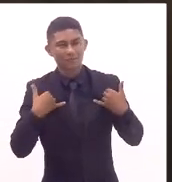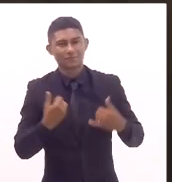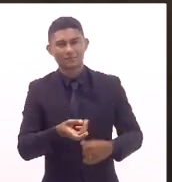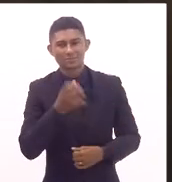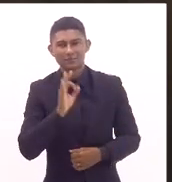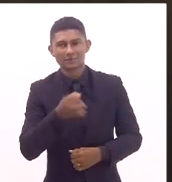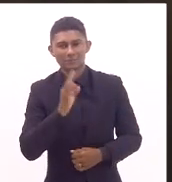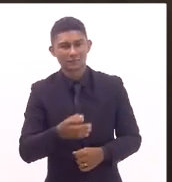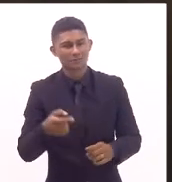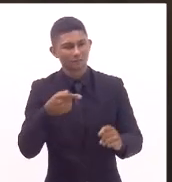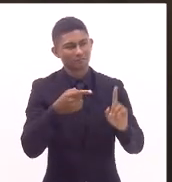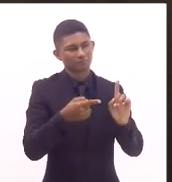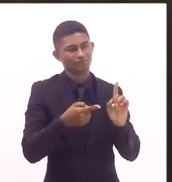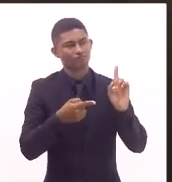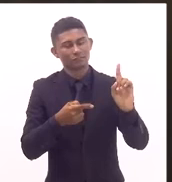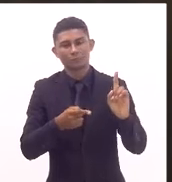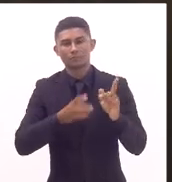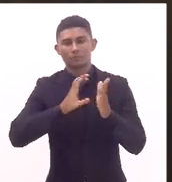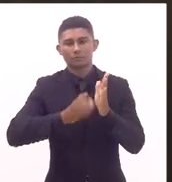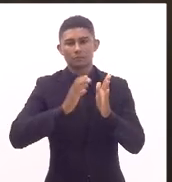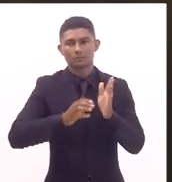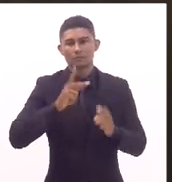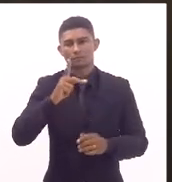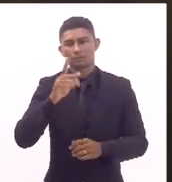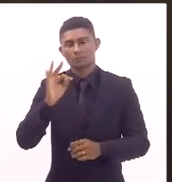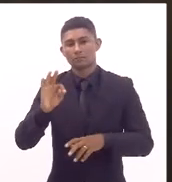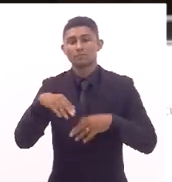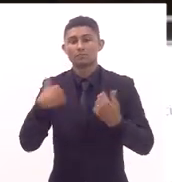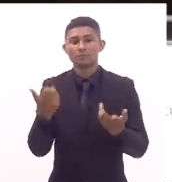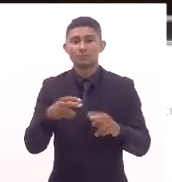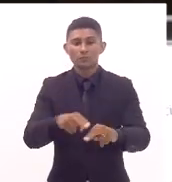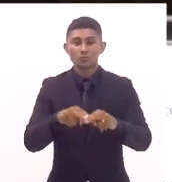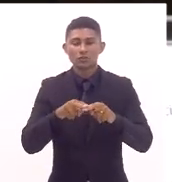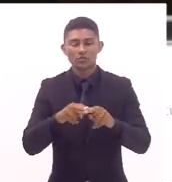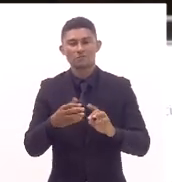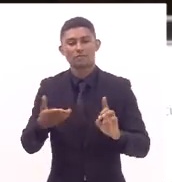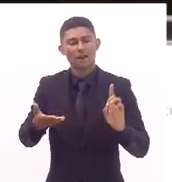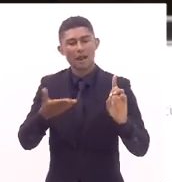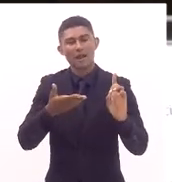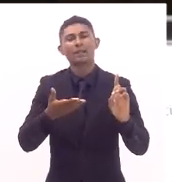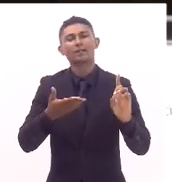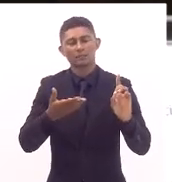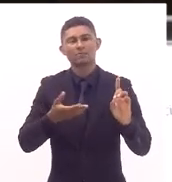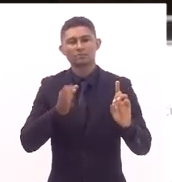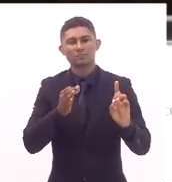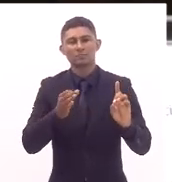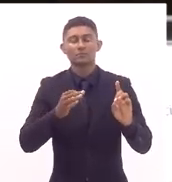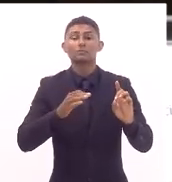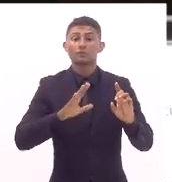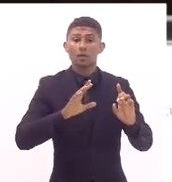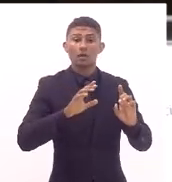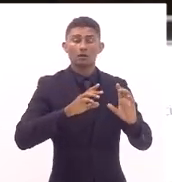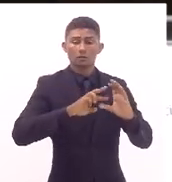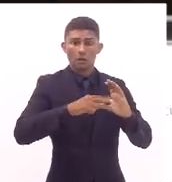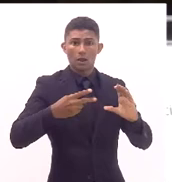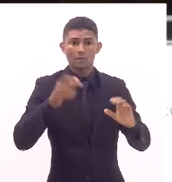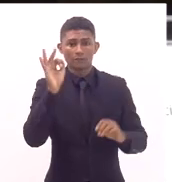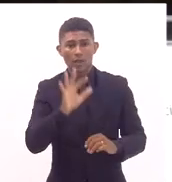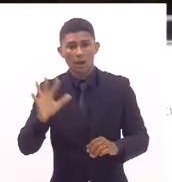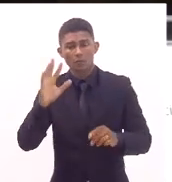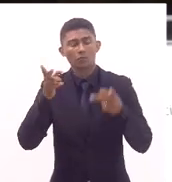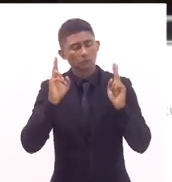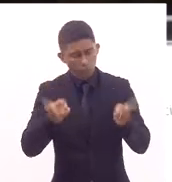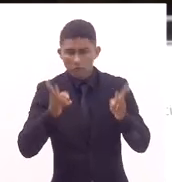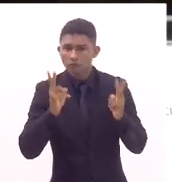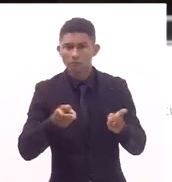você nas fileiras do nosso partido e por isso ela merece continuar na Câmara Federal não só porque